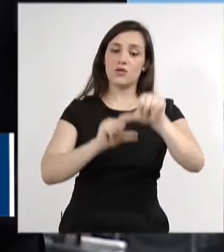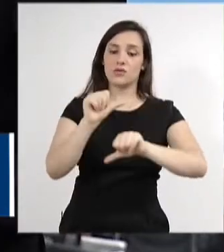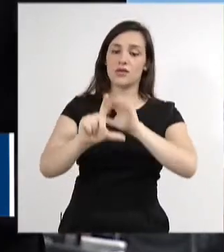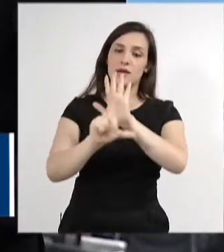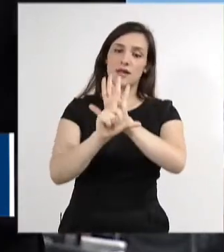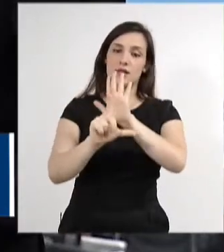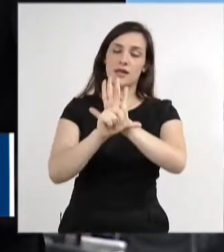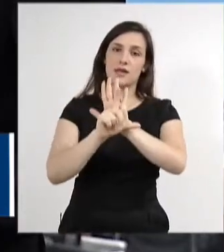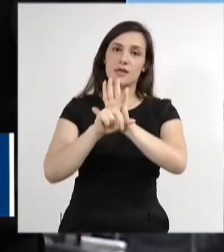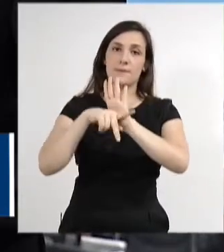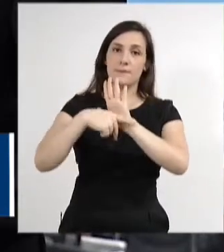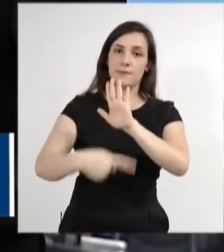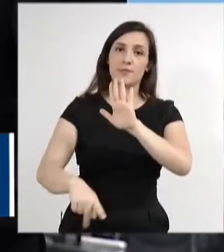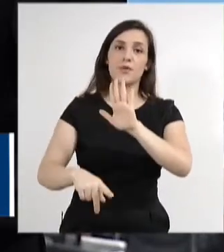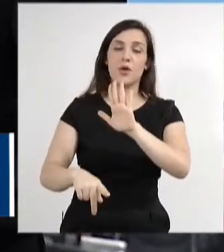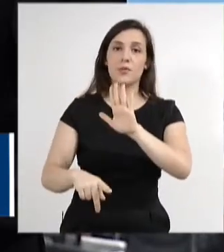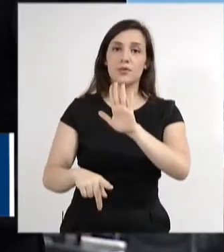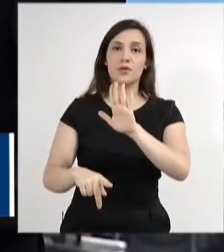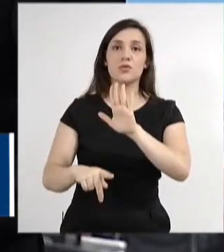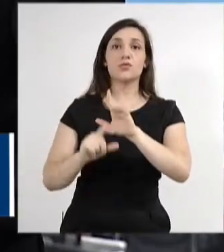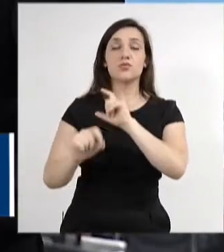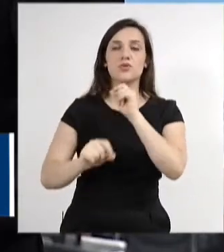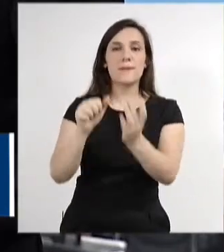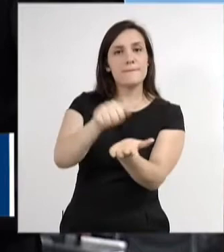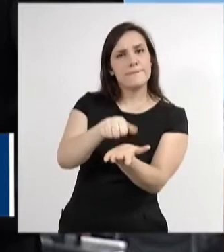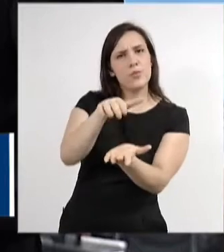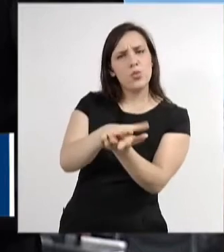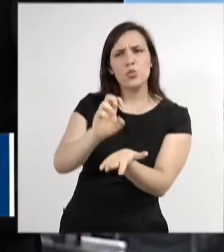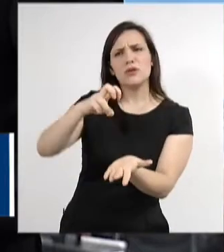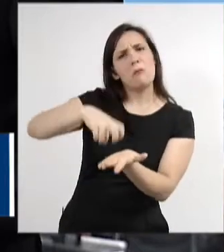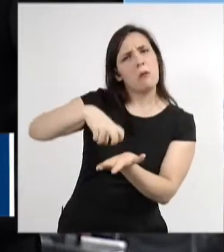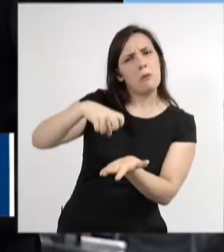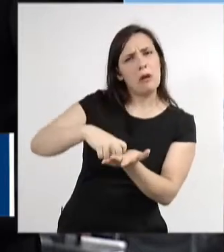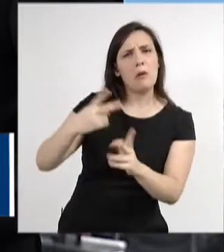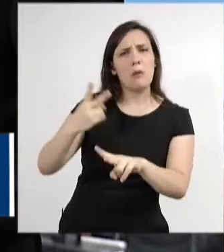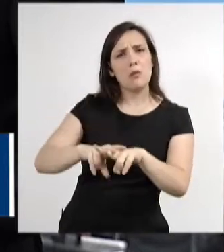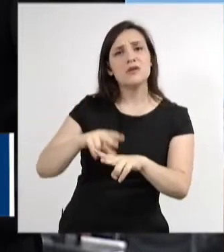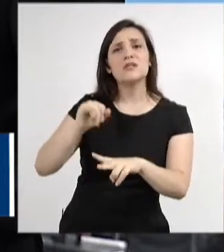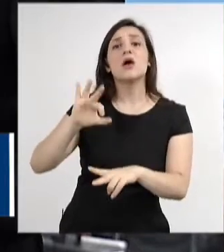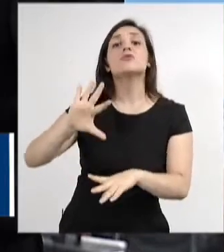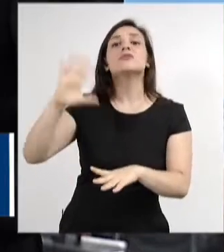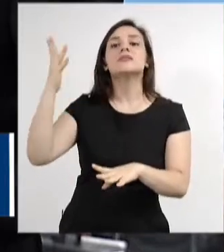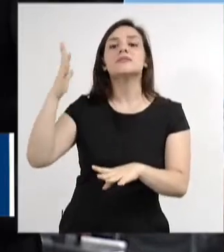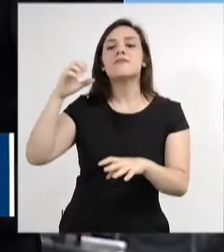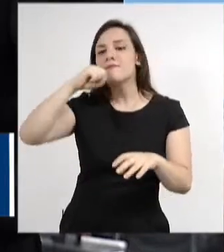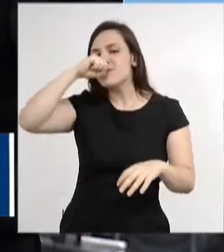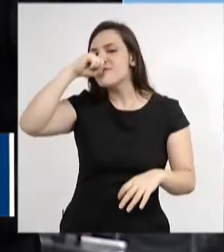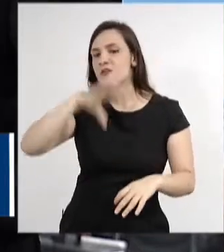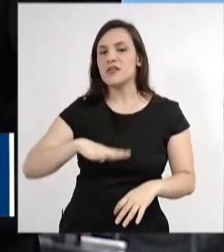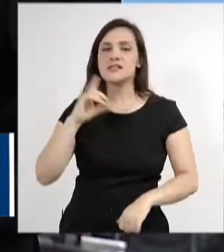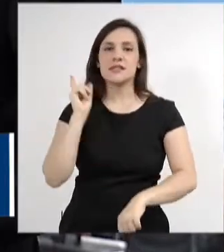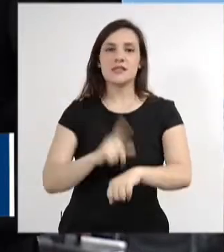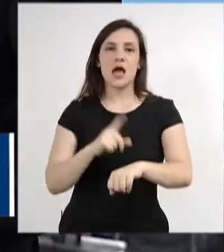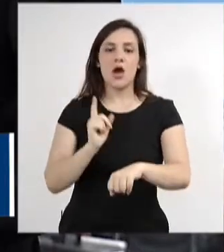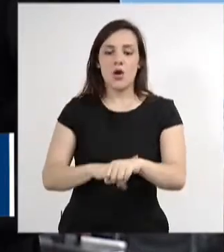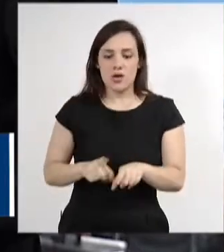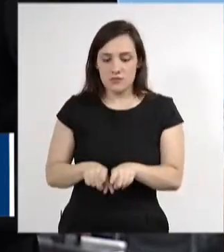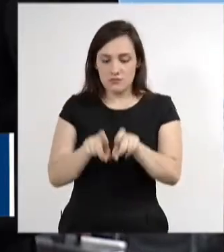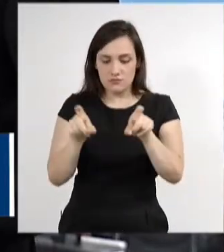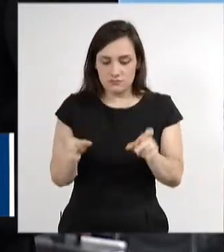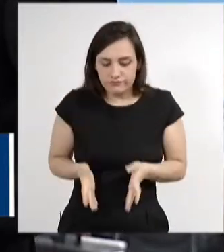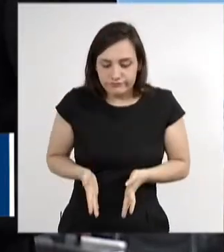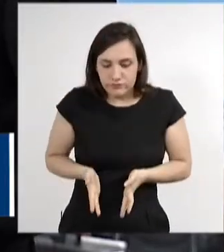lei que caracteriza e pune atos de violência obstétrica. Um tema que foi bastante